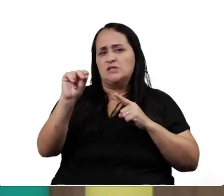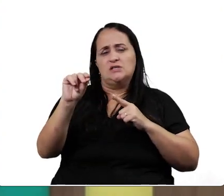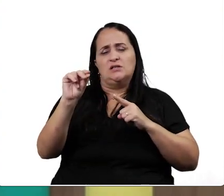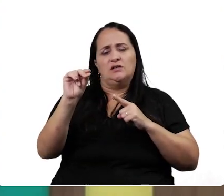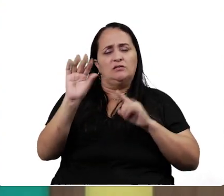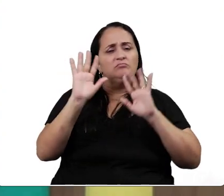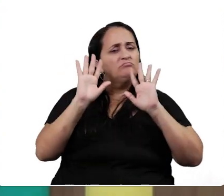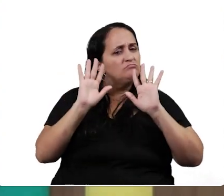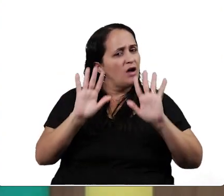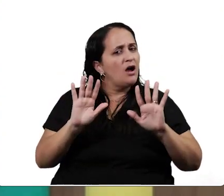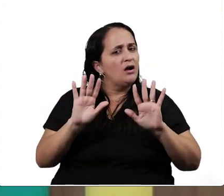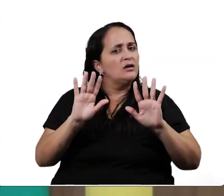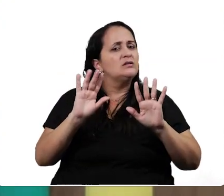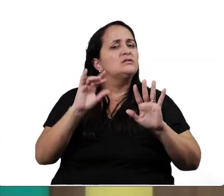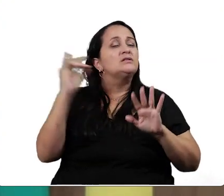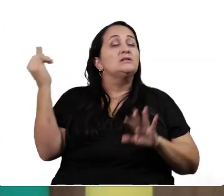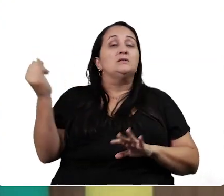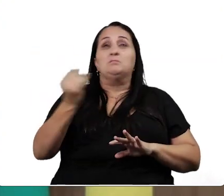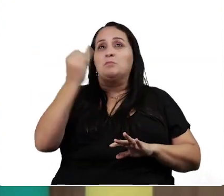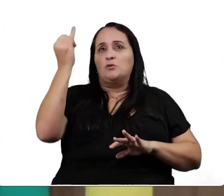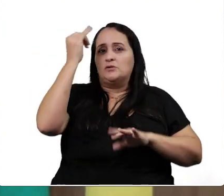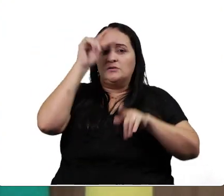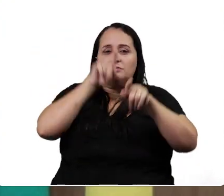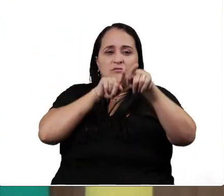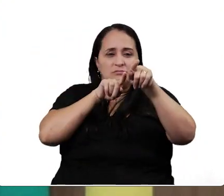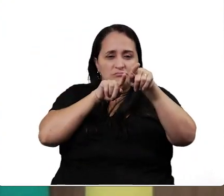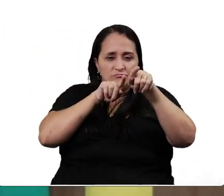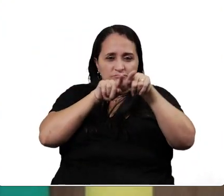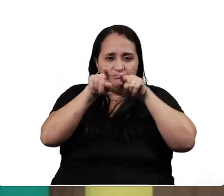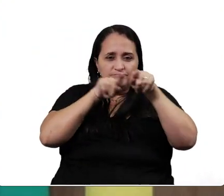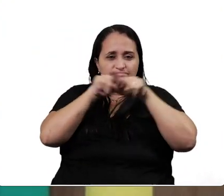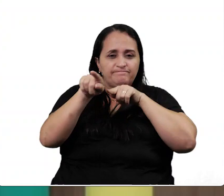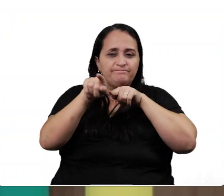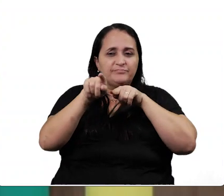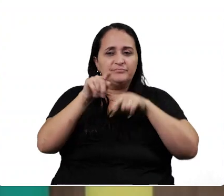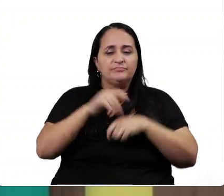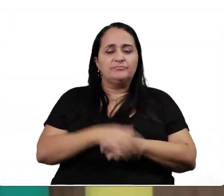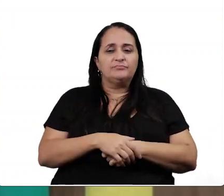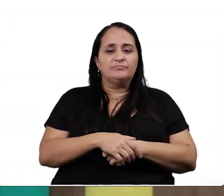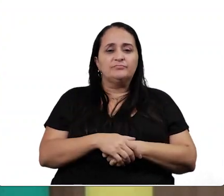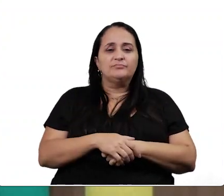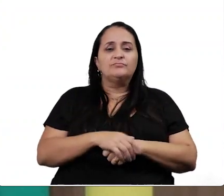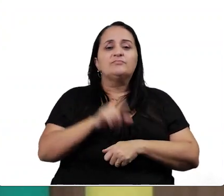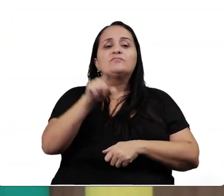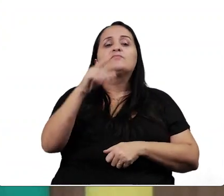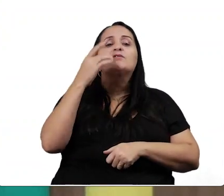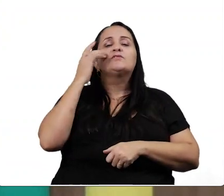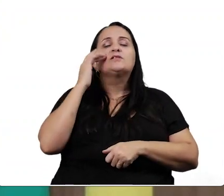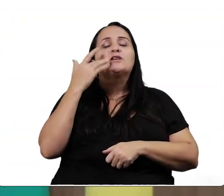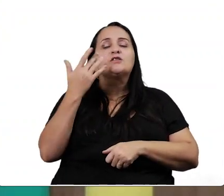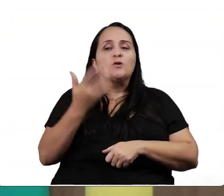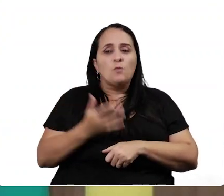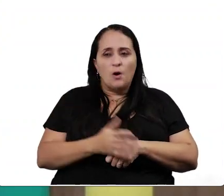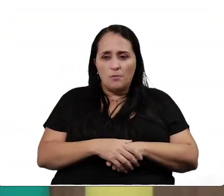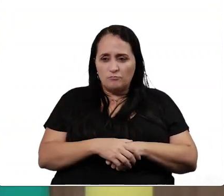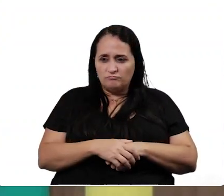mas competir. Marca aí a resposta que você acha. A, B, C ou D?